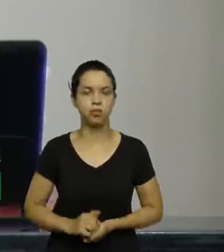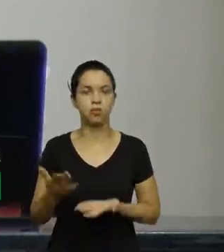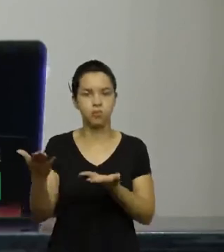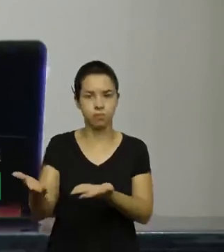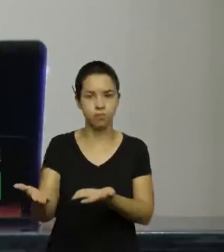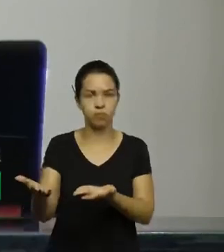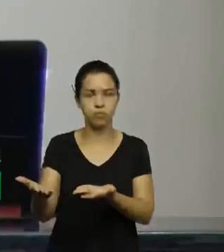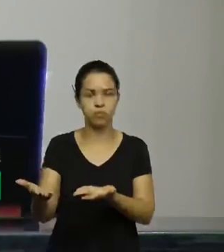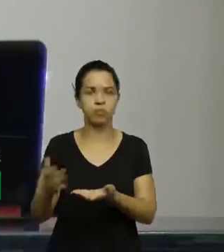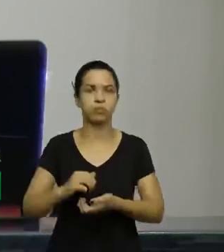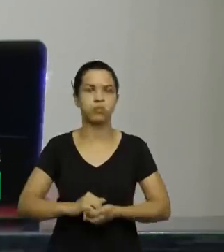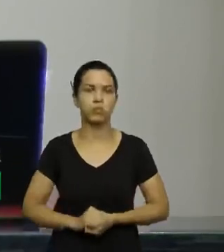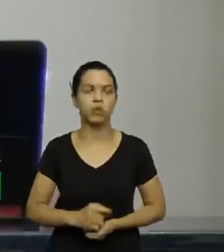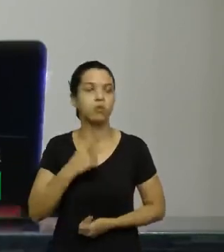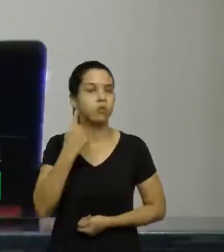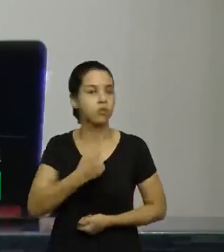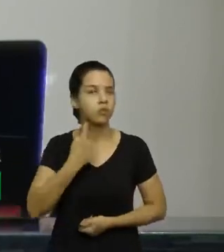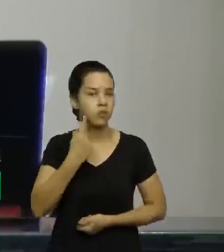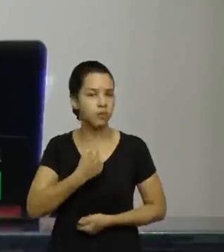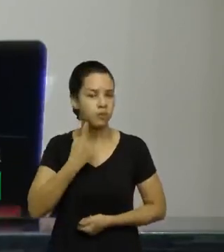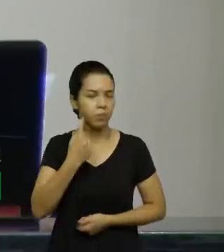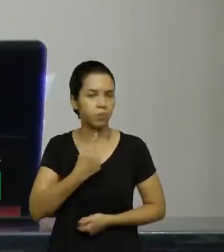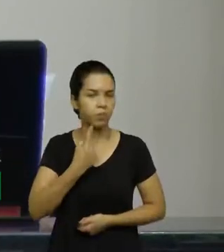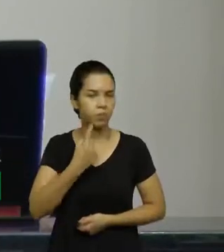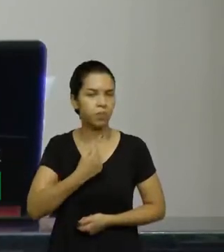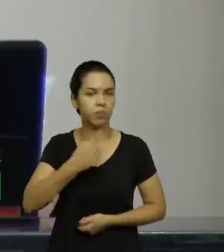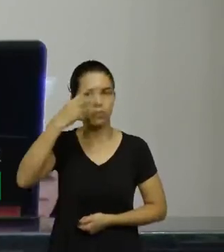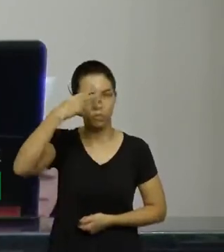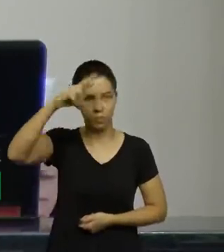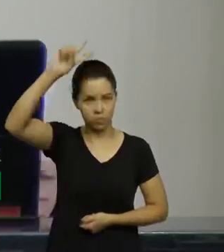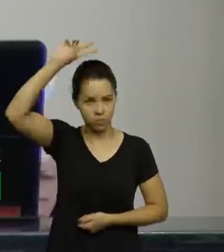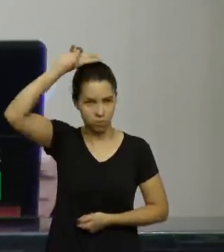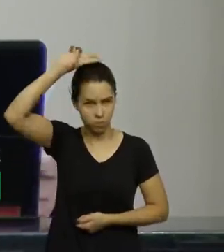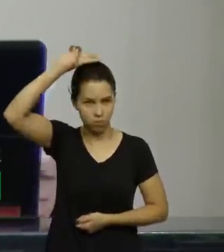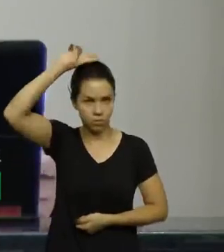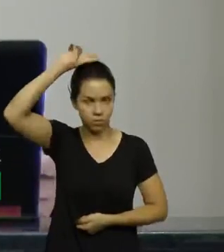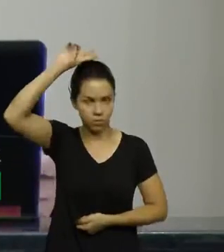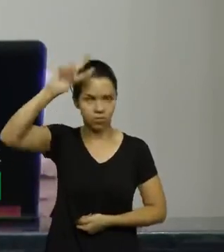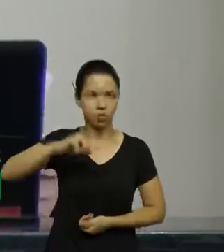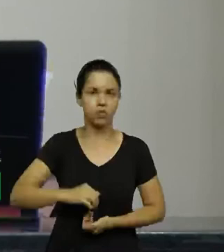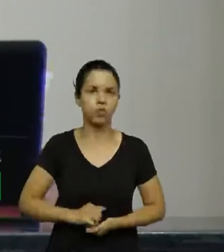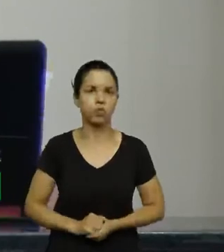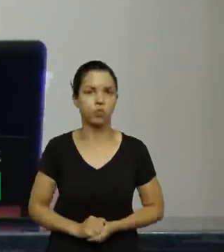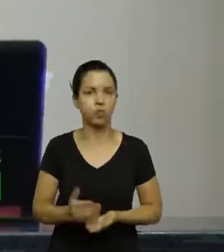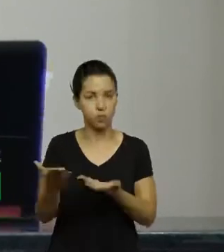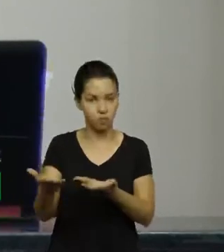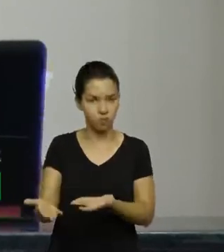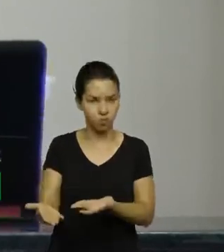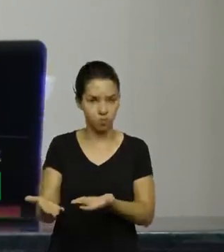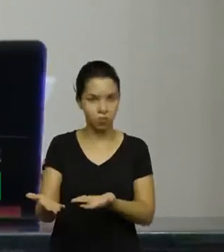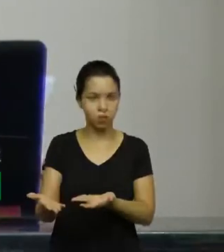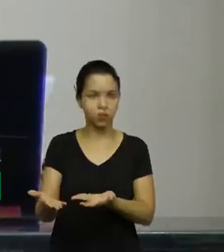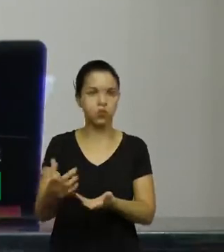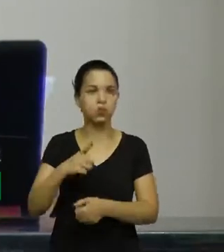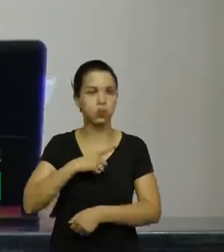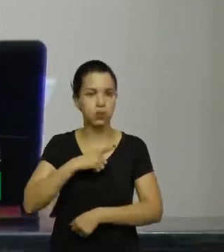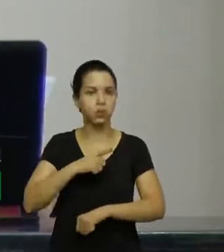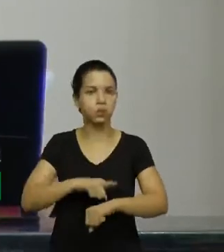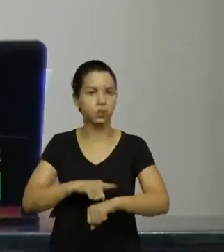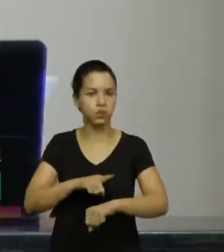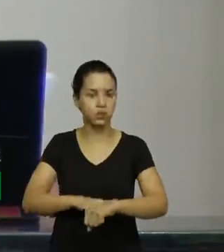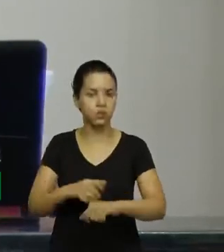palavra, deputado Vicente Caropreso. Vossa Excelência tem o tempo